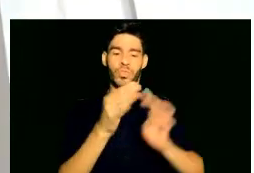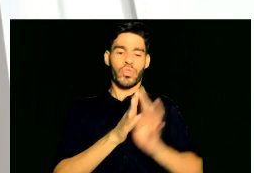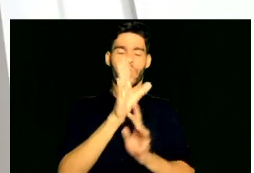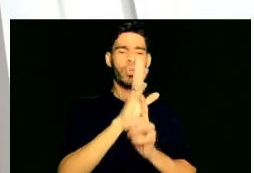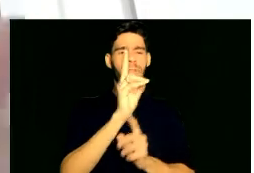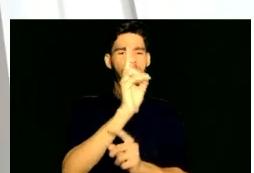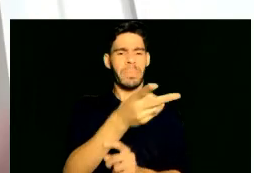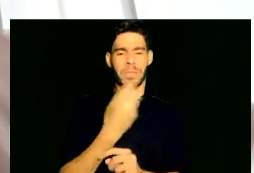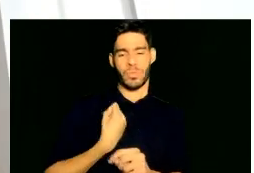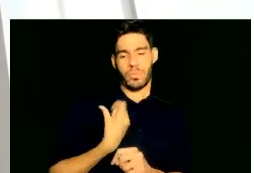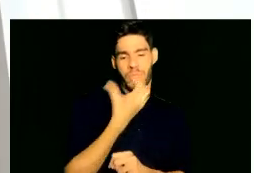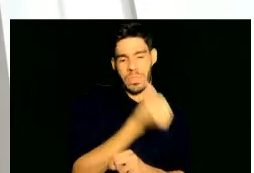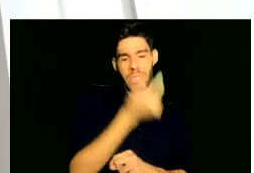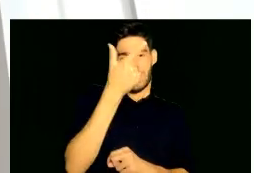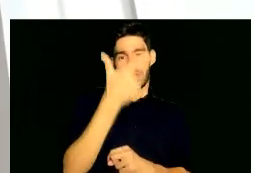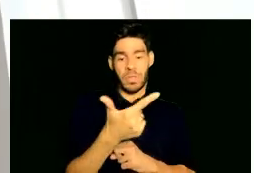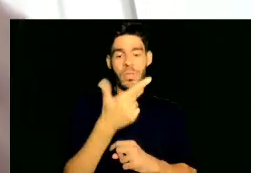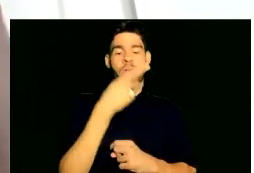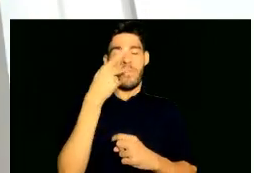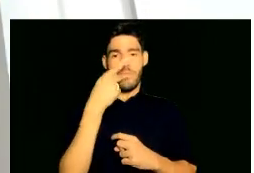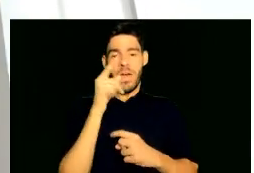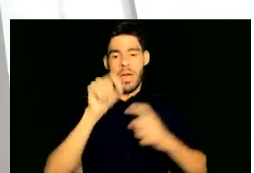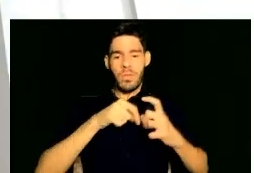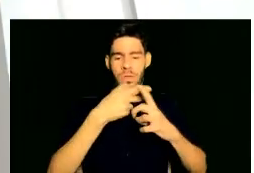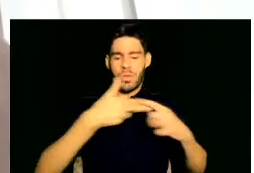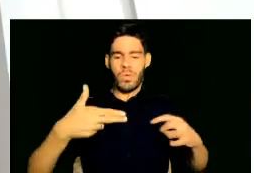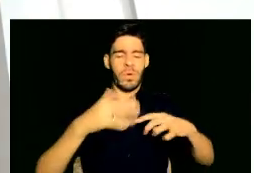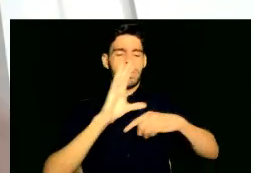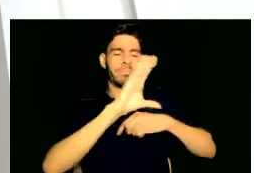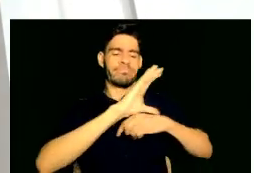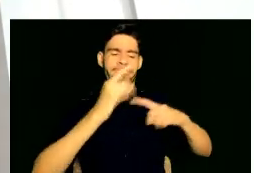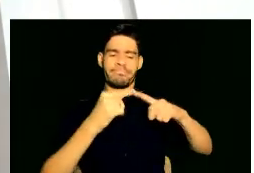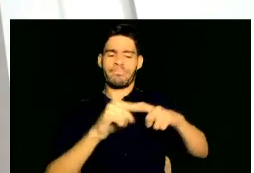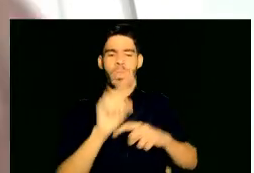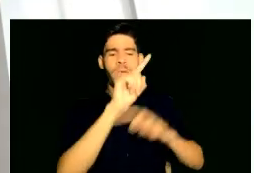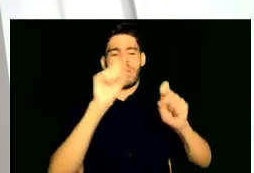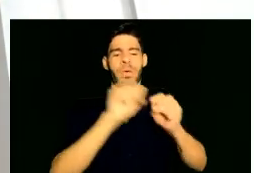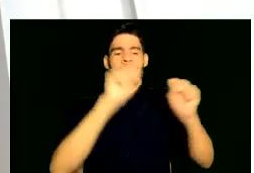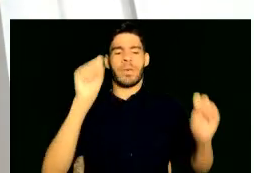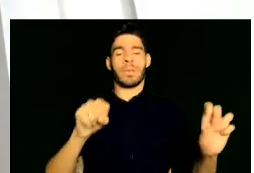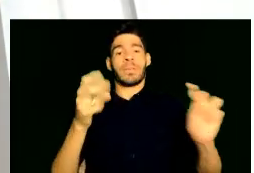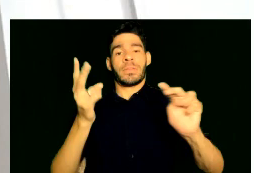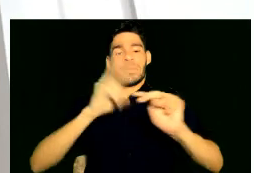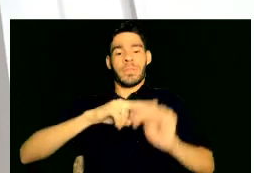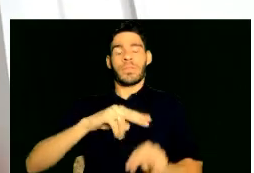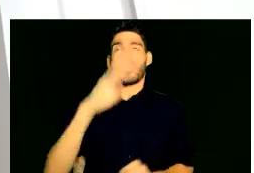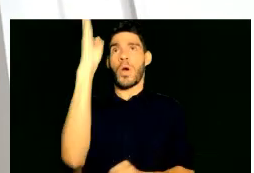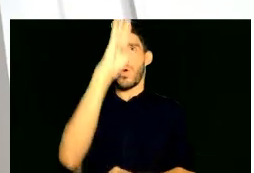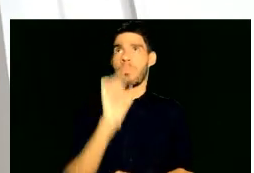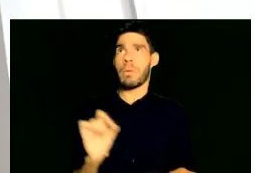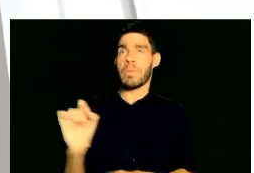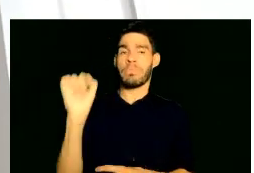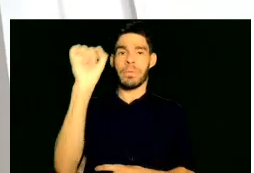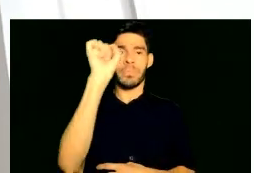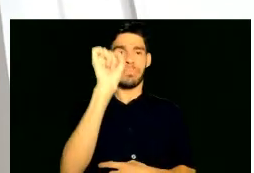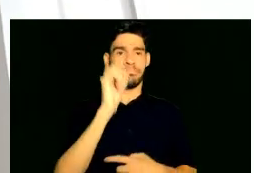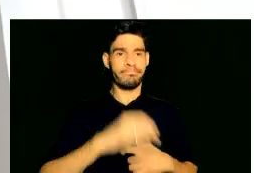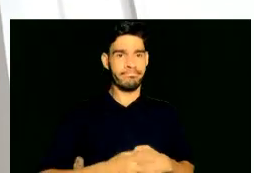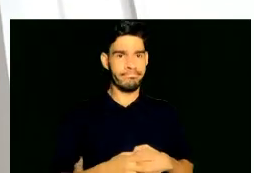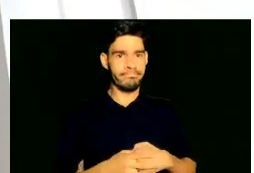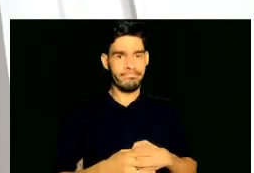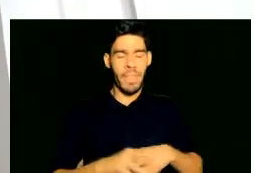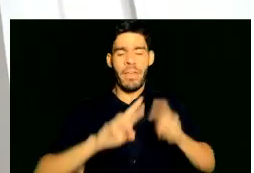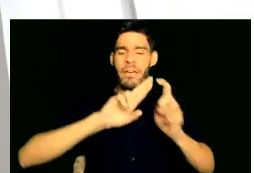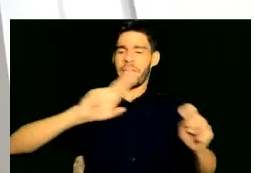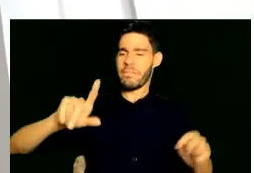62 do CNJ e de decisões do STF, que reconhecem o estado de coisas inconstitucional do sistema prisional por todo o país.